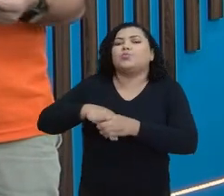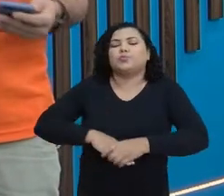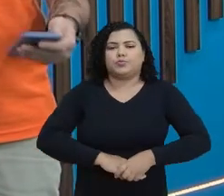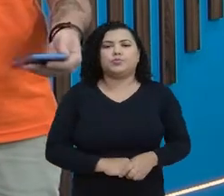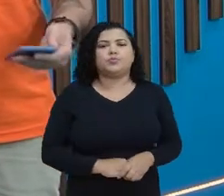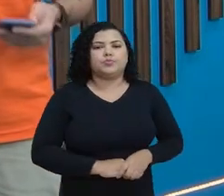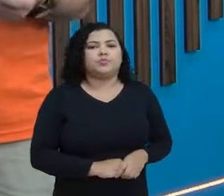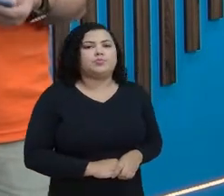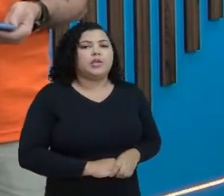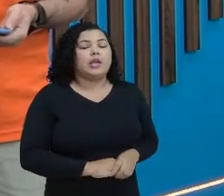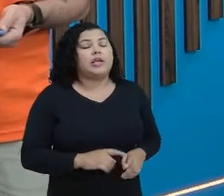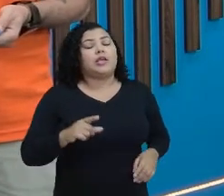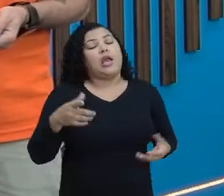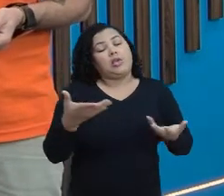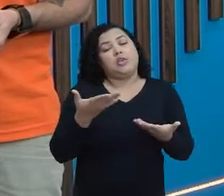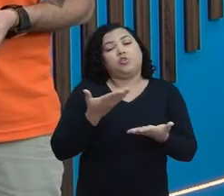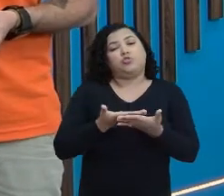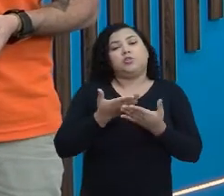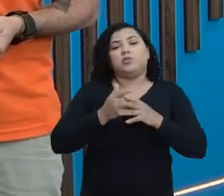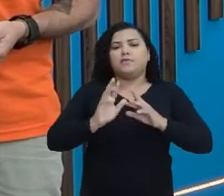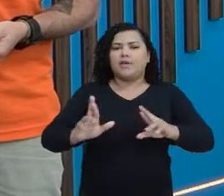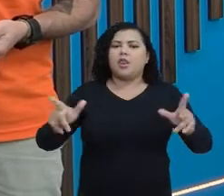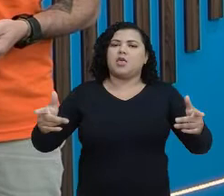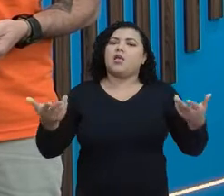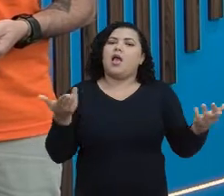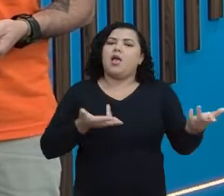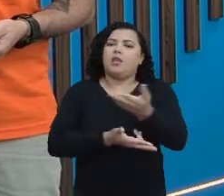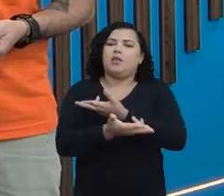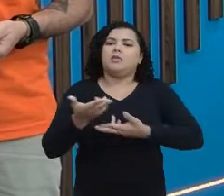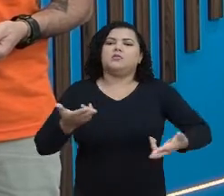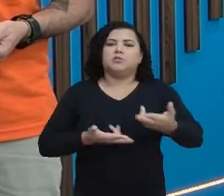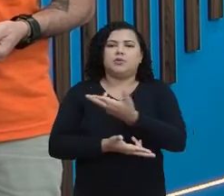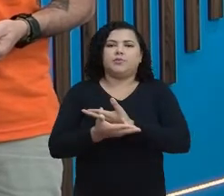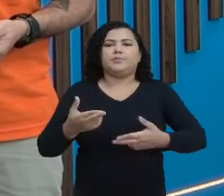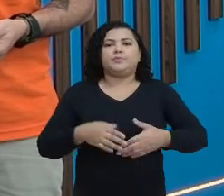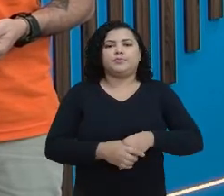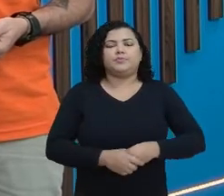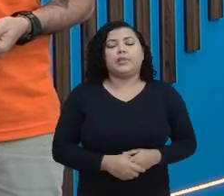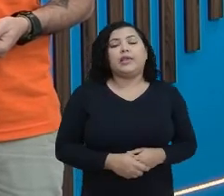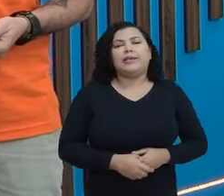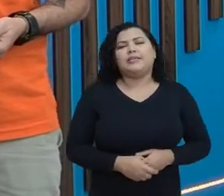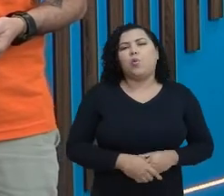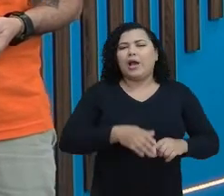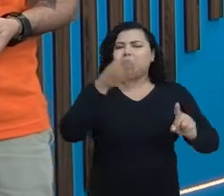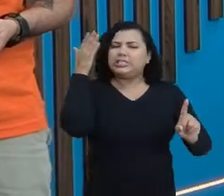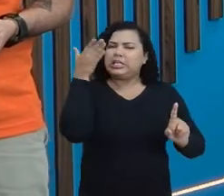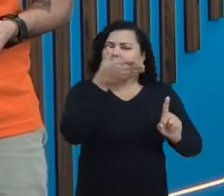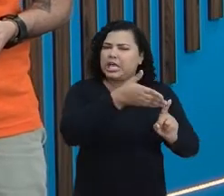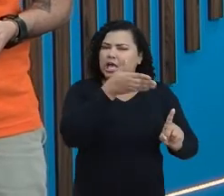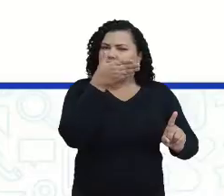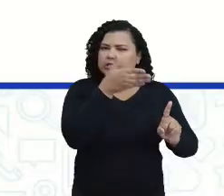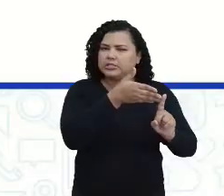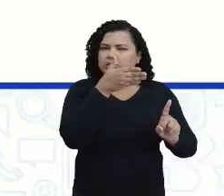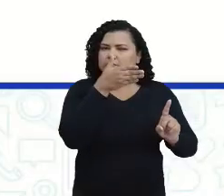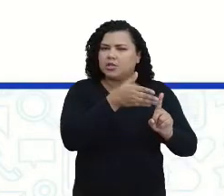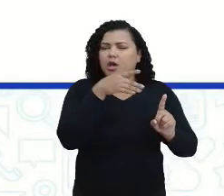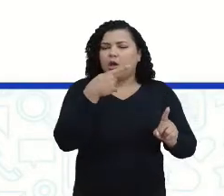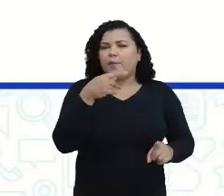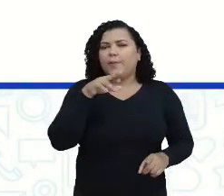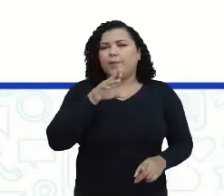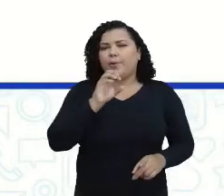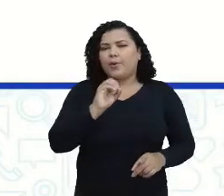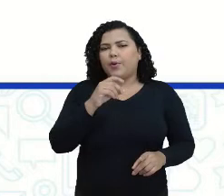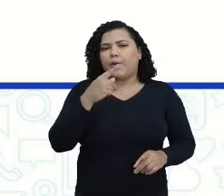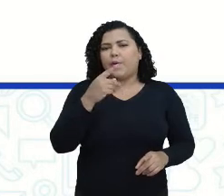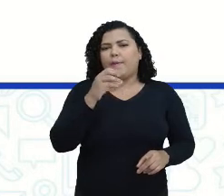estudando a relação entre as grandezas. Então, no caso, grandezas diretamente proporcionais é quando eu tenho uma grandeza